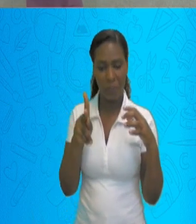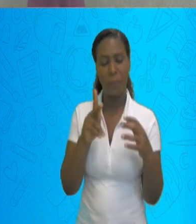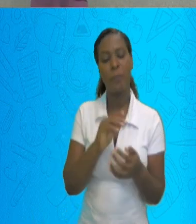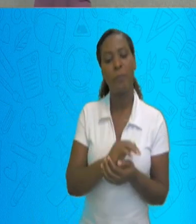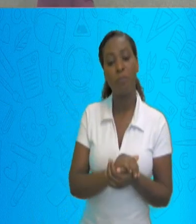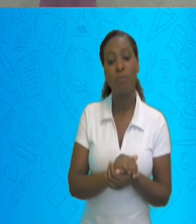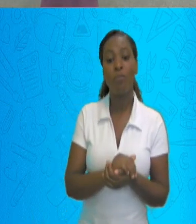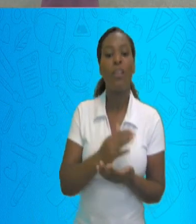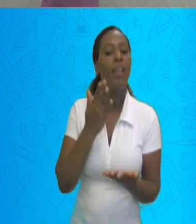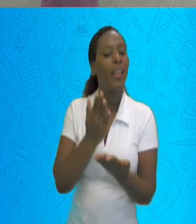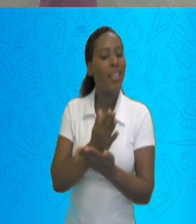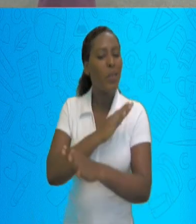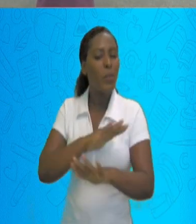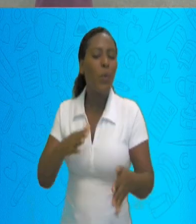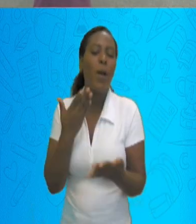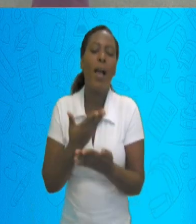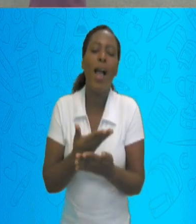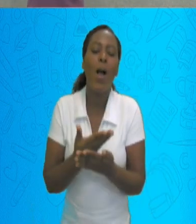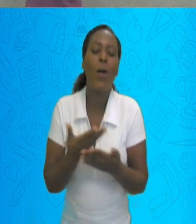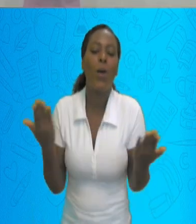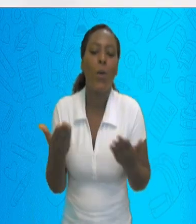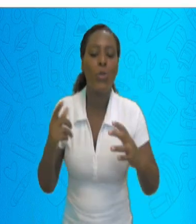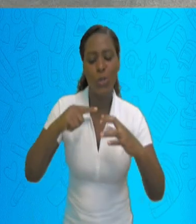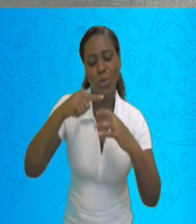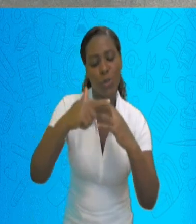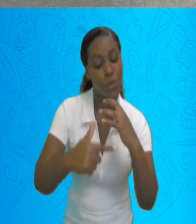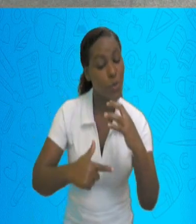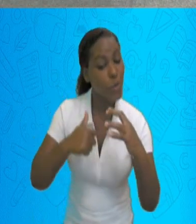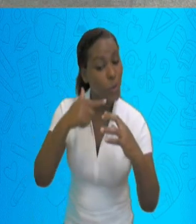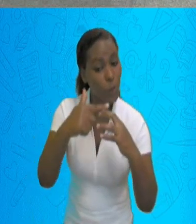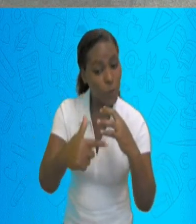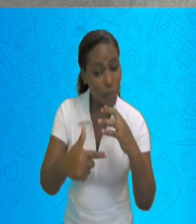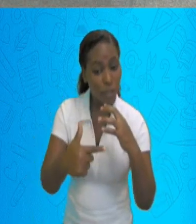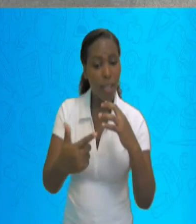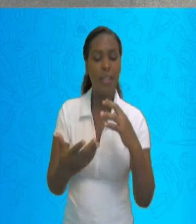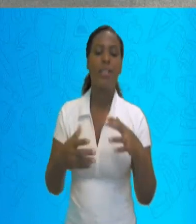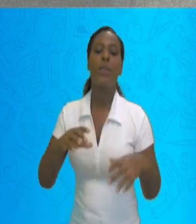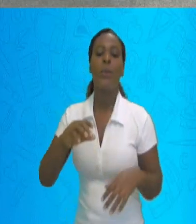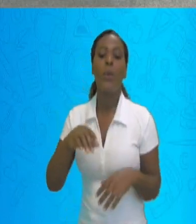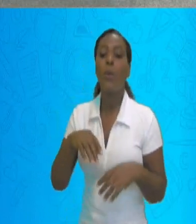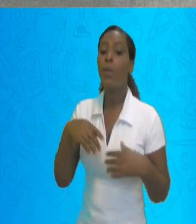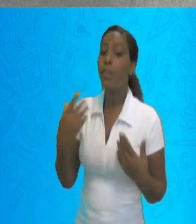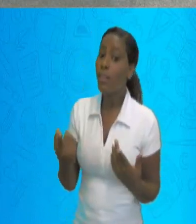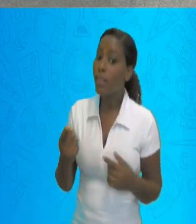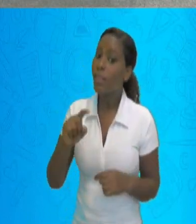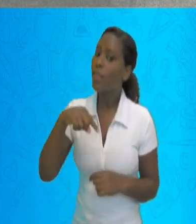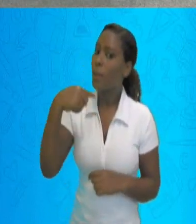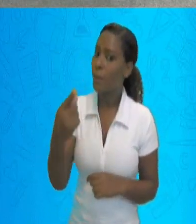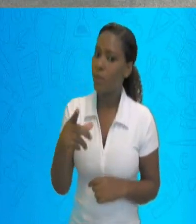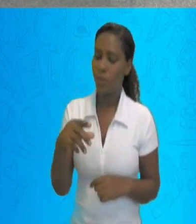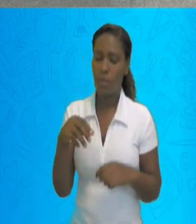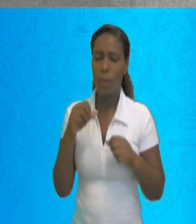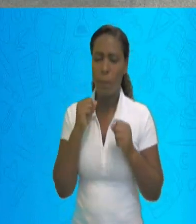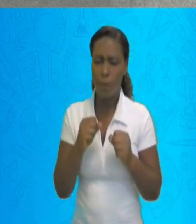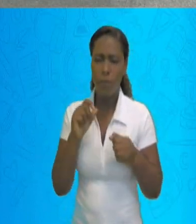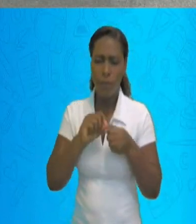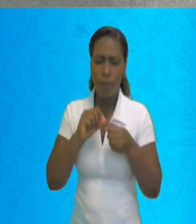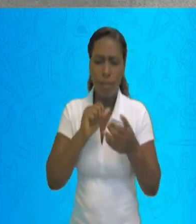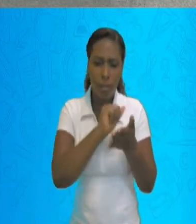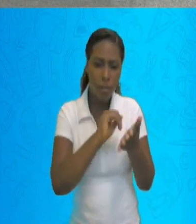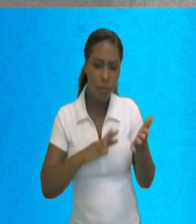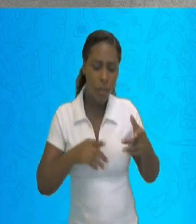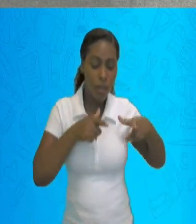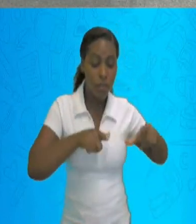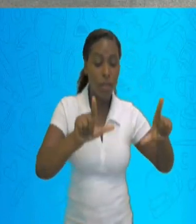Então, finalizamos a nossa aula de sólidos geométricos e, a partir dessa aula, vocês terão possibilidade de fazer os exercícios que estão